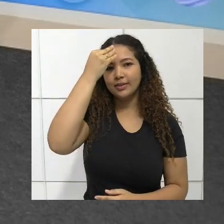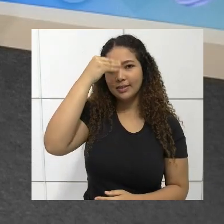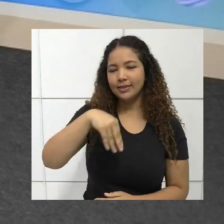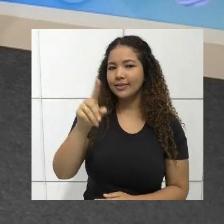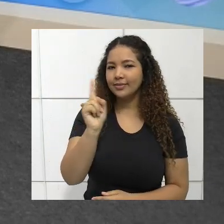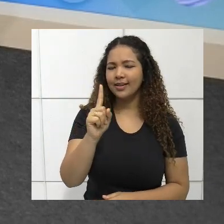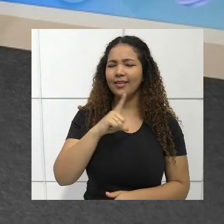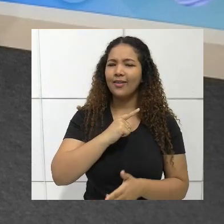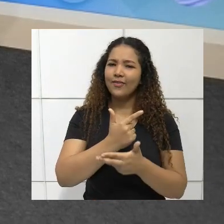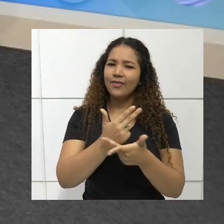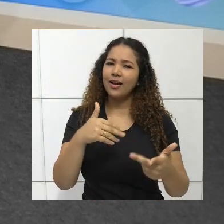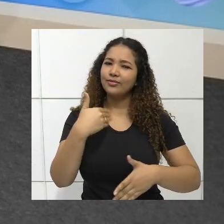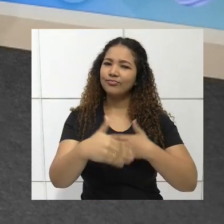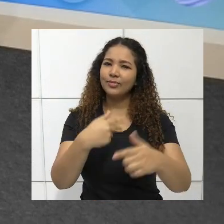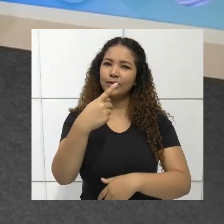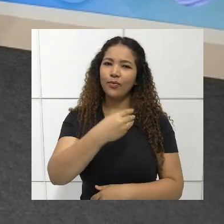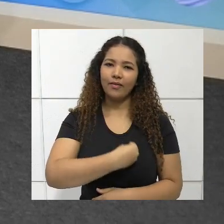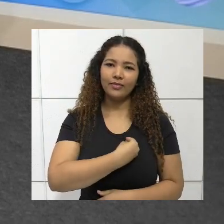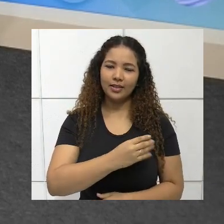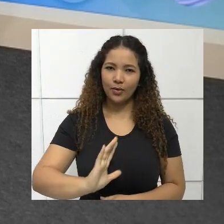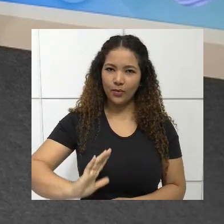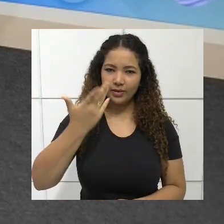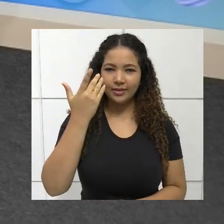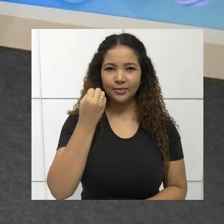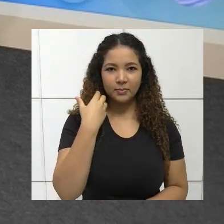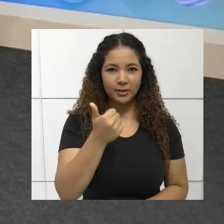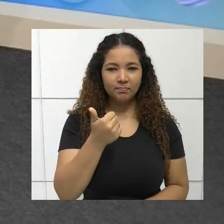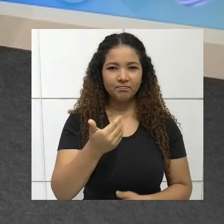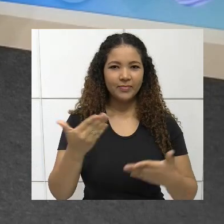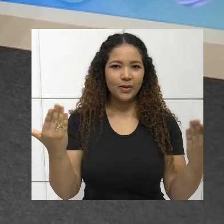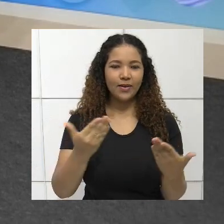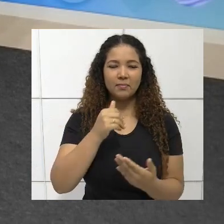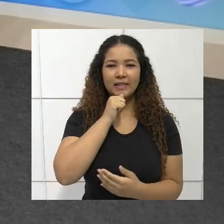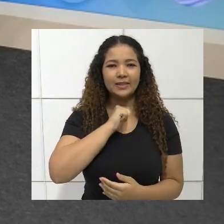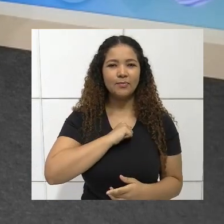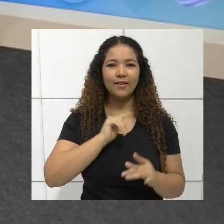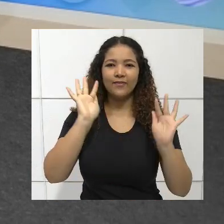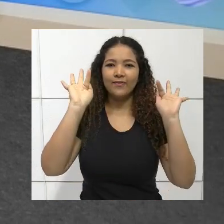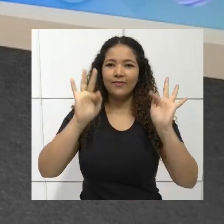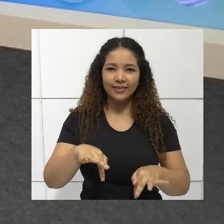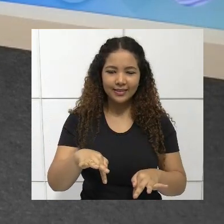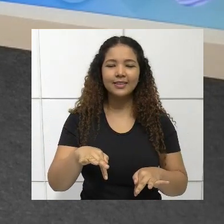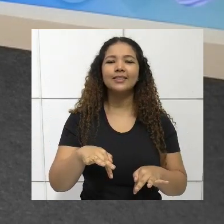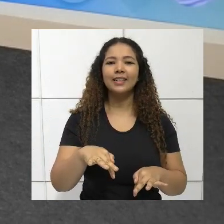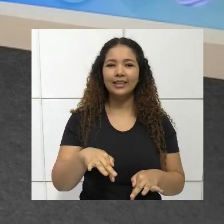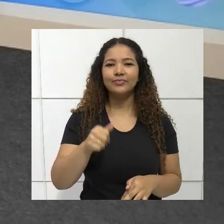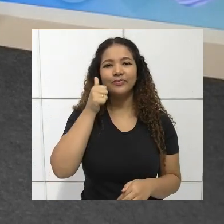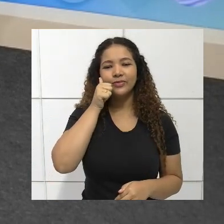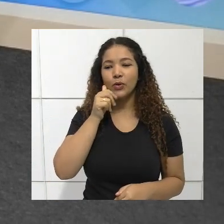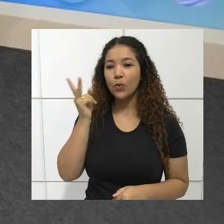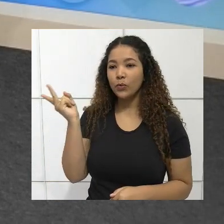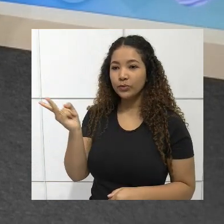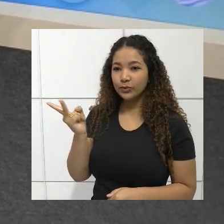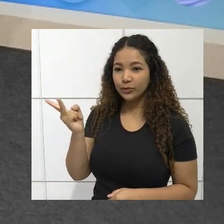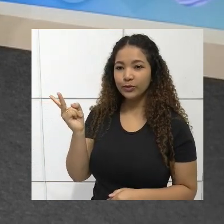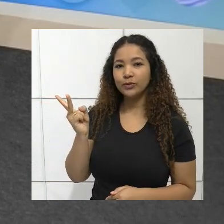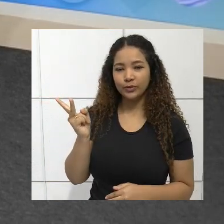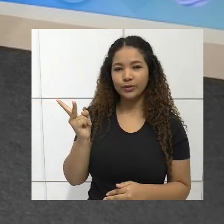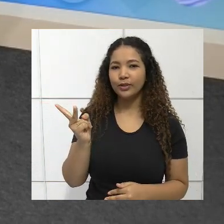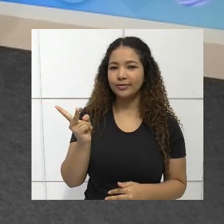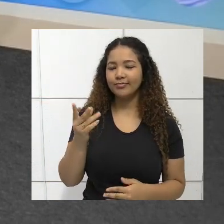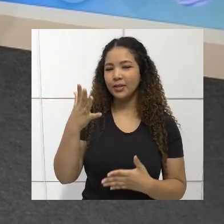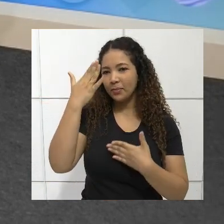coisa a ser realizada através da tua vida, tá bom? É isso, minha querida Abaetetuba, vai encerrar o programa com a Ayane Farias e o Matheus também. Obrigado, Matheus,